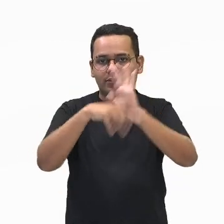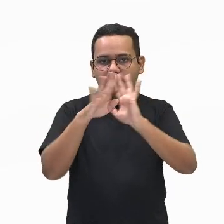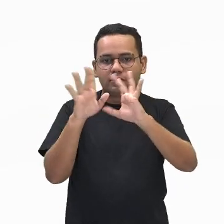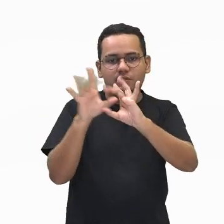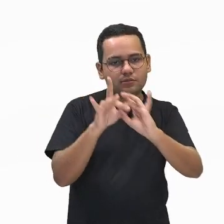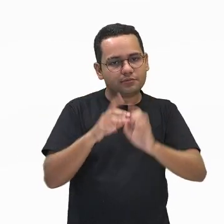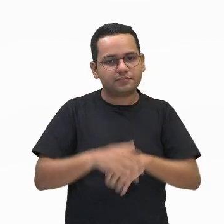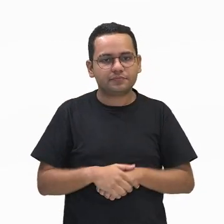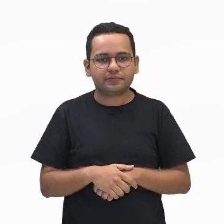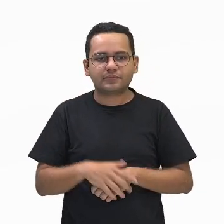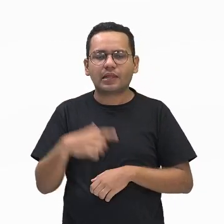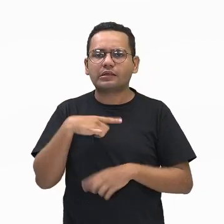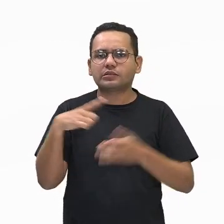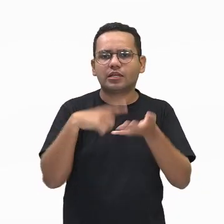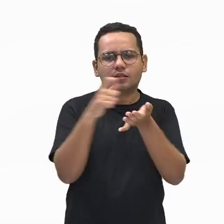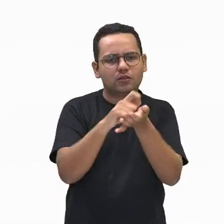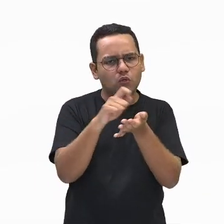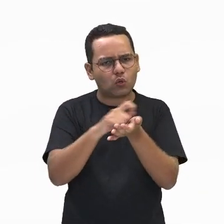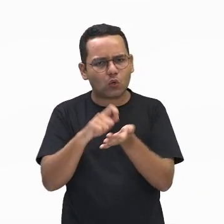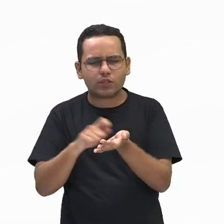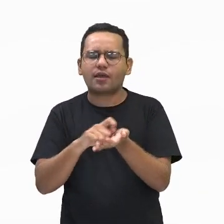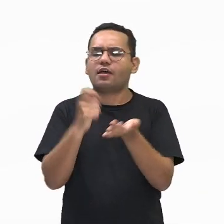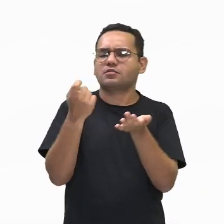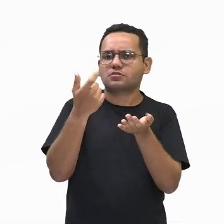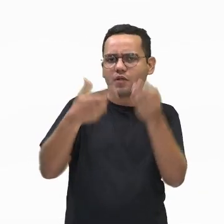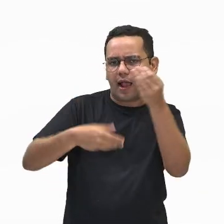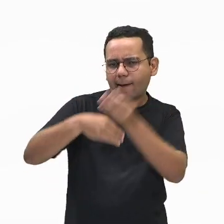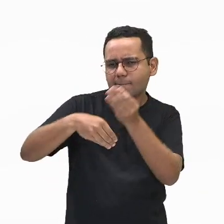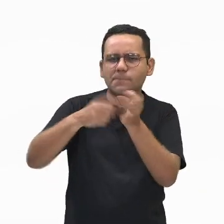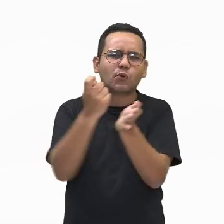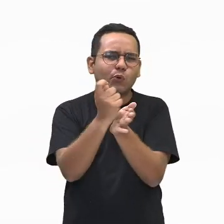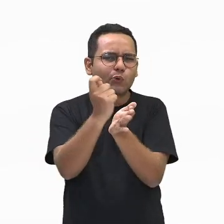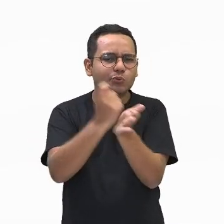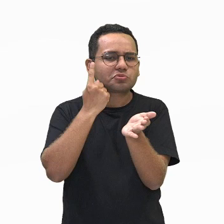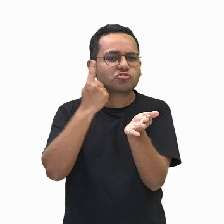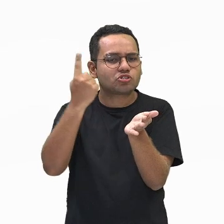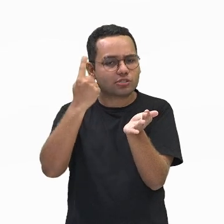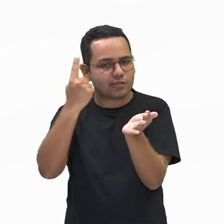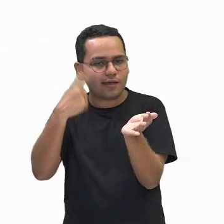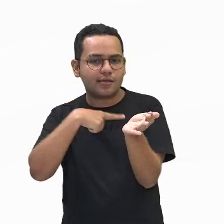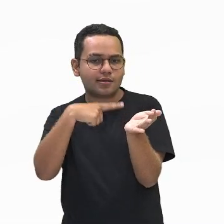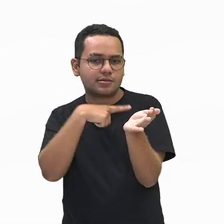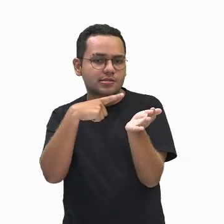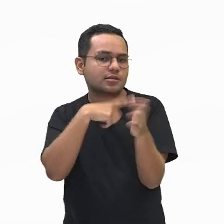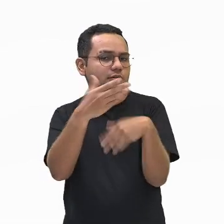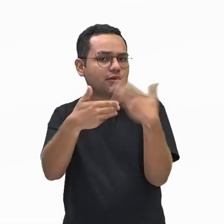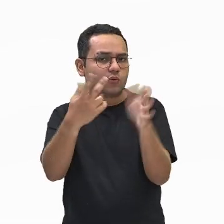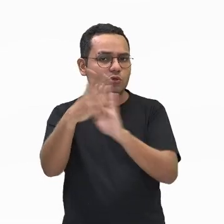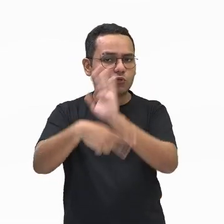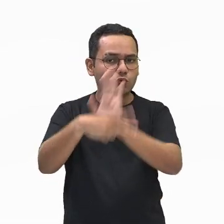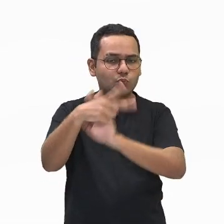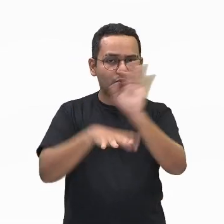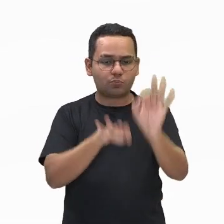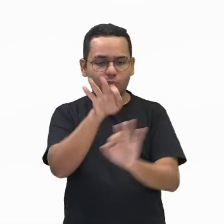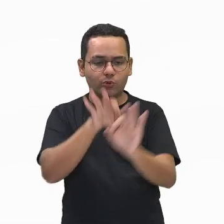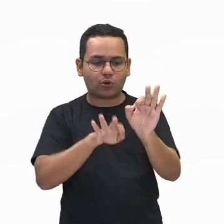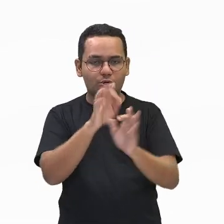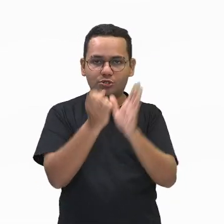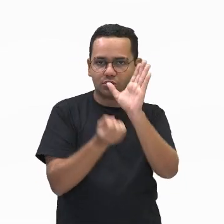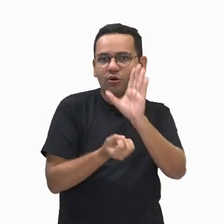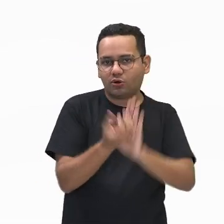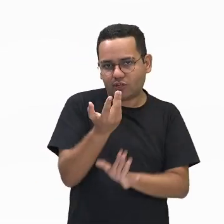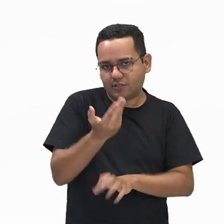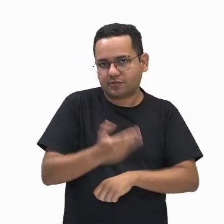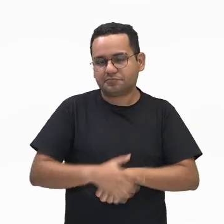as anotações, rascunhos e qualquer ideia que possa ter surgido no decorrer do desenvolvimento